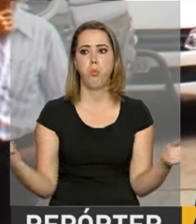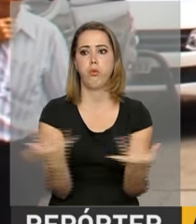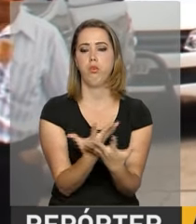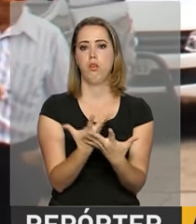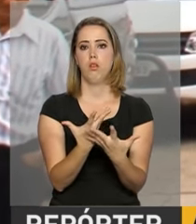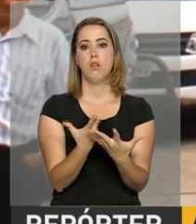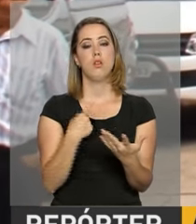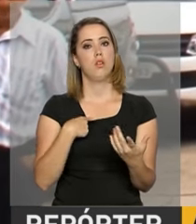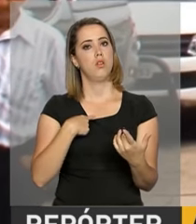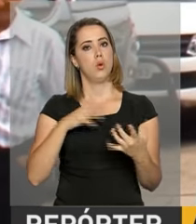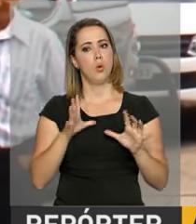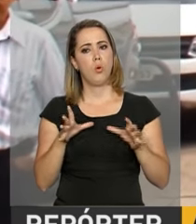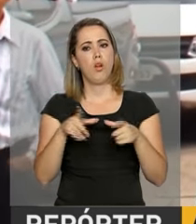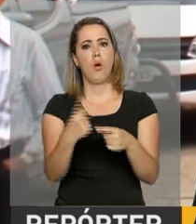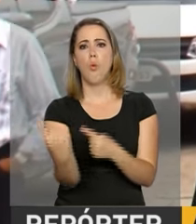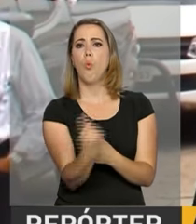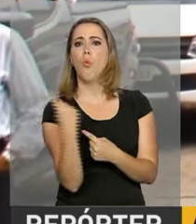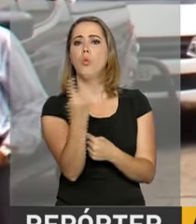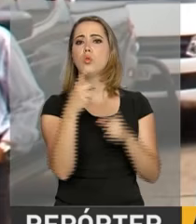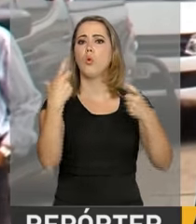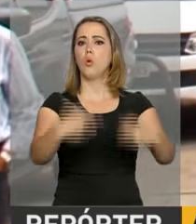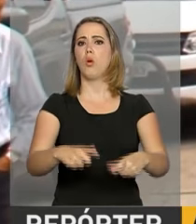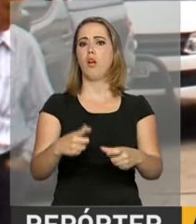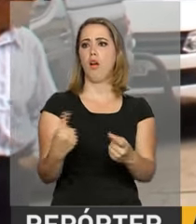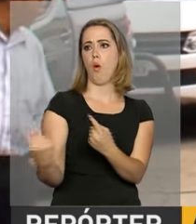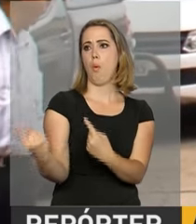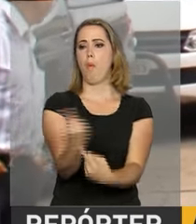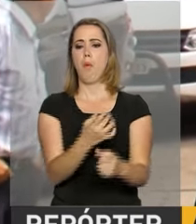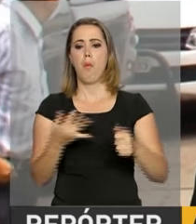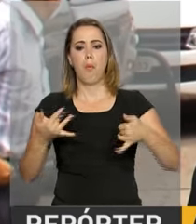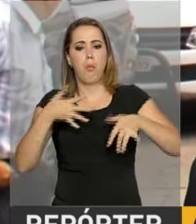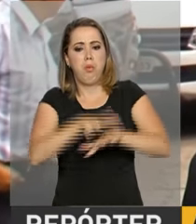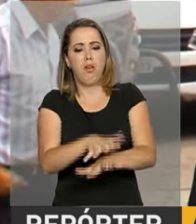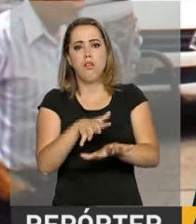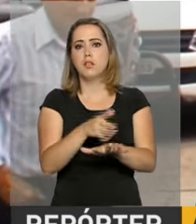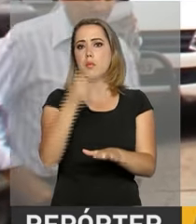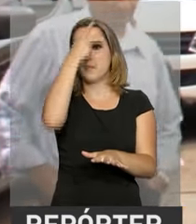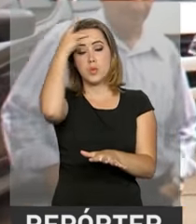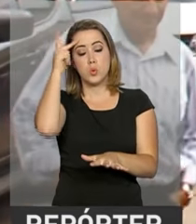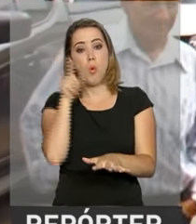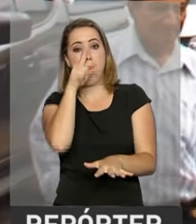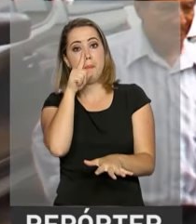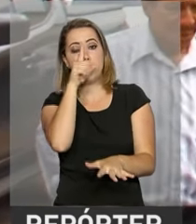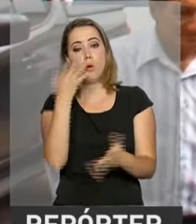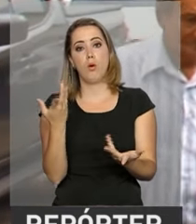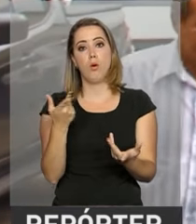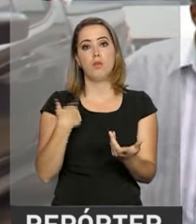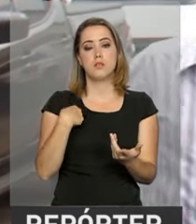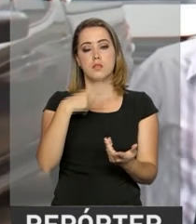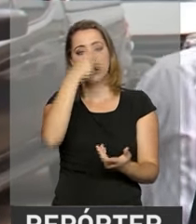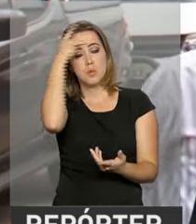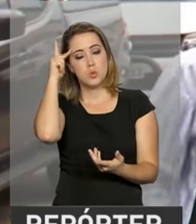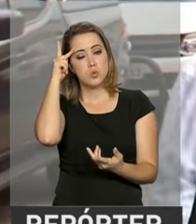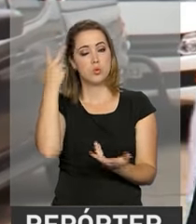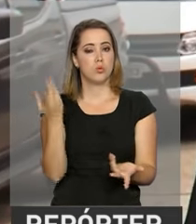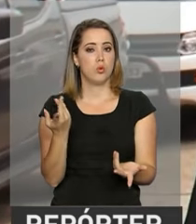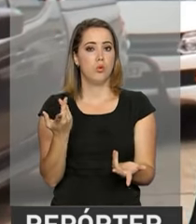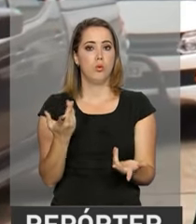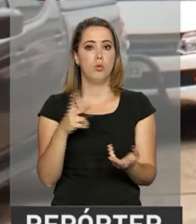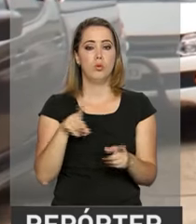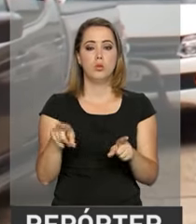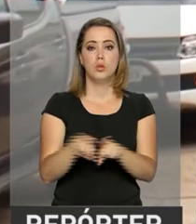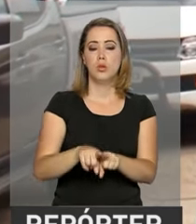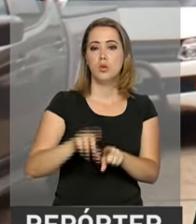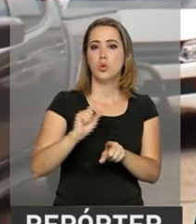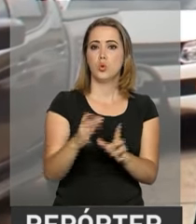por periculosidade, é onde há mistura de presos violentos com presos não violentos, obviamente isso gera, junto